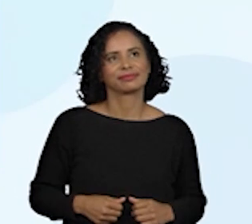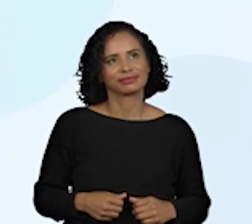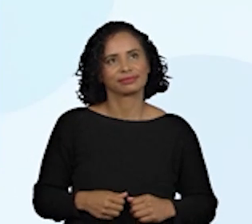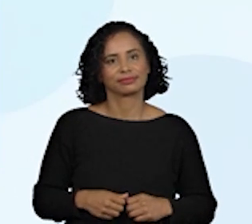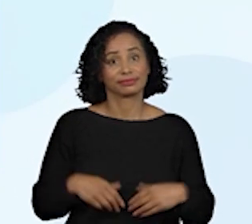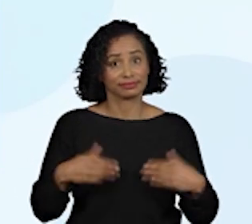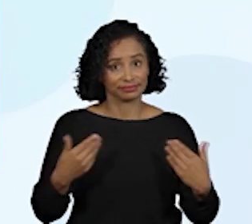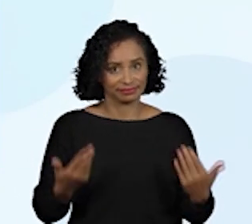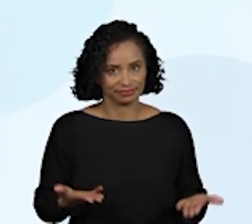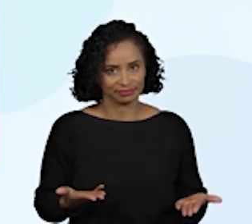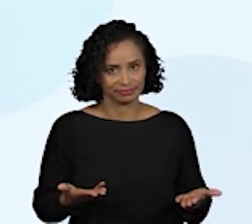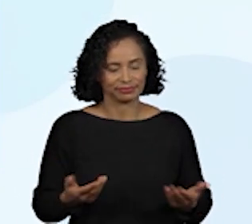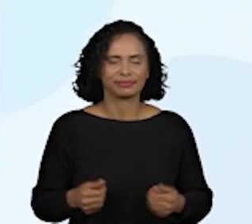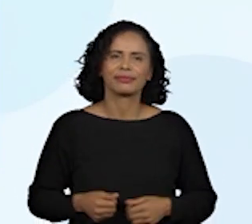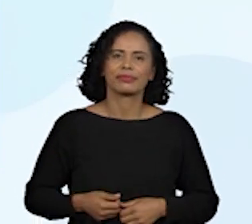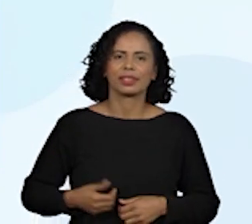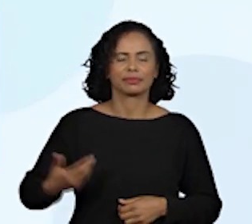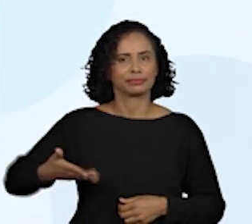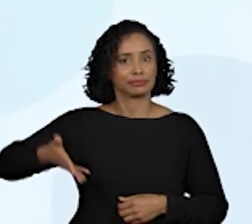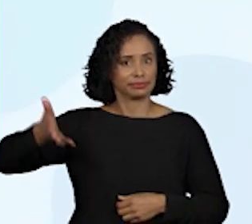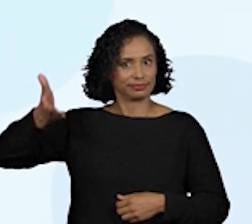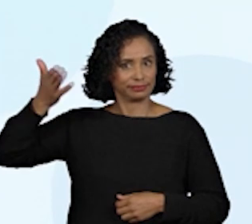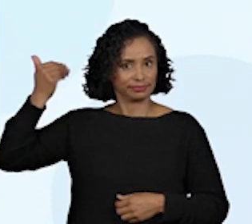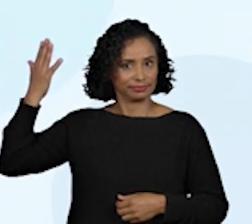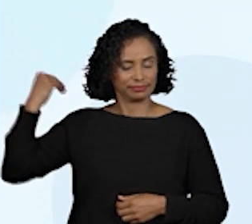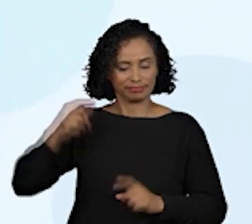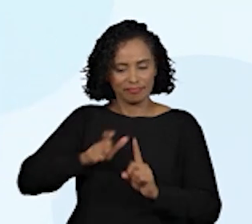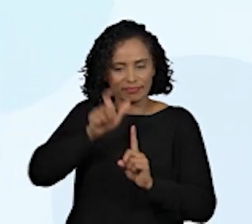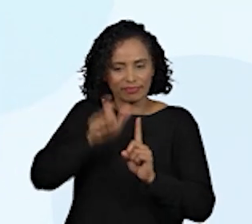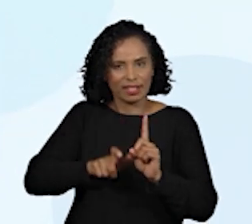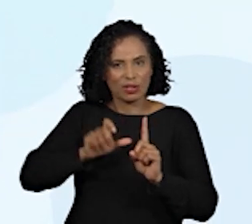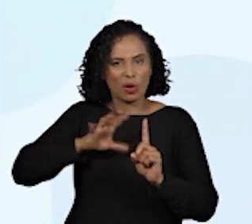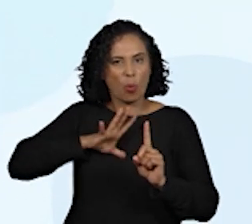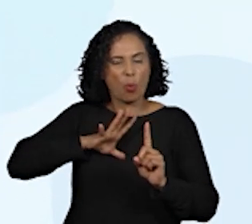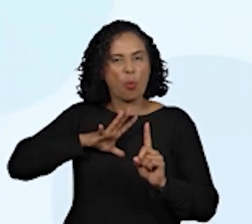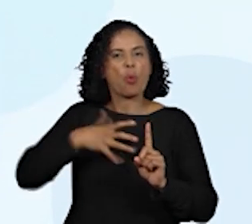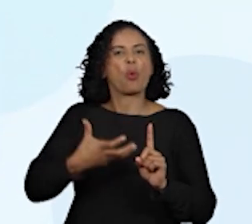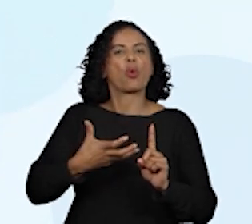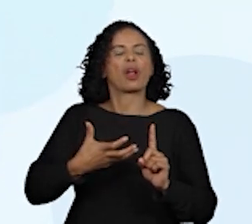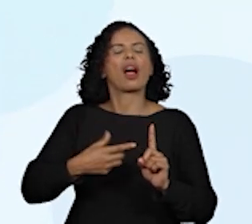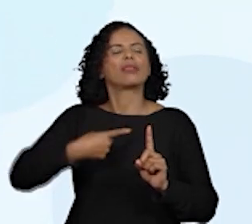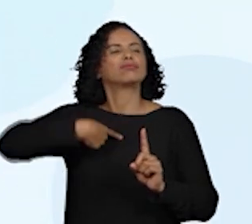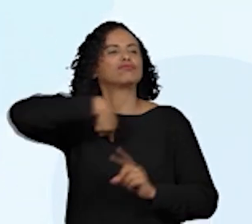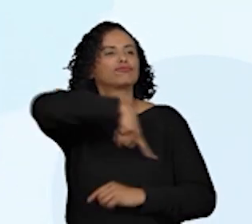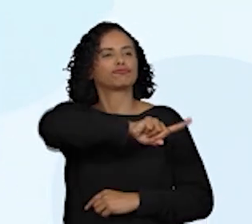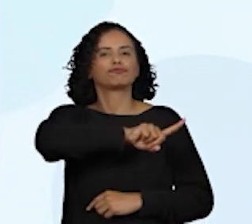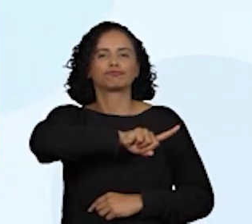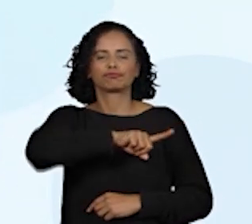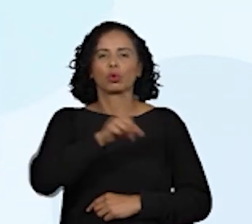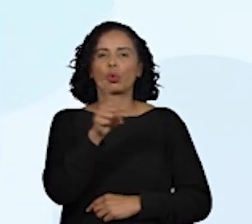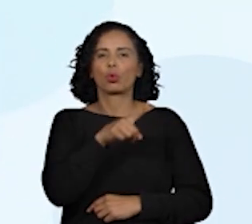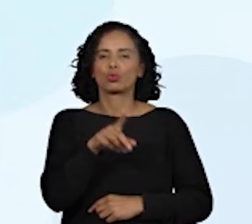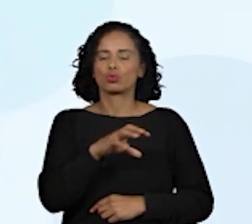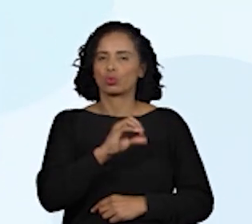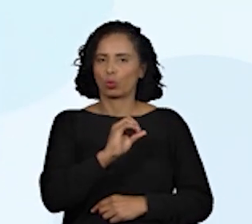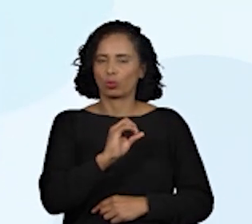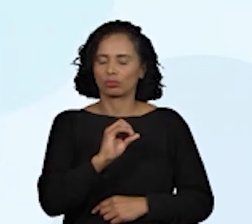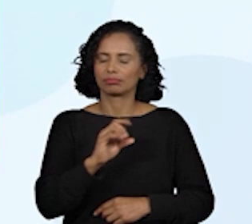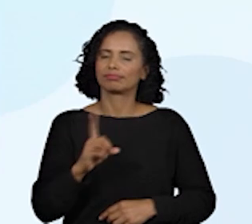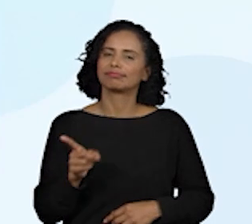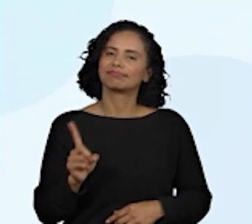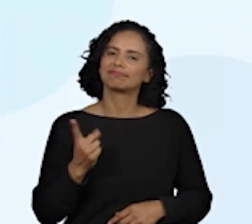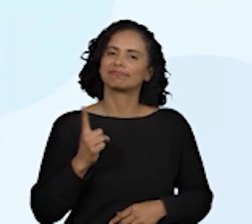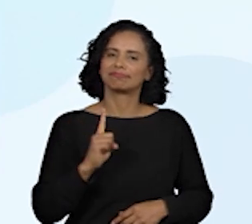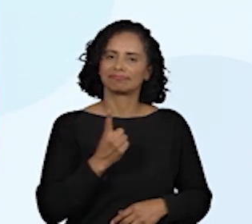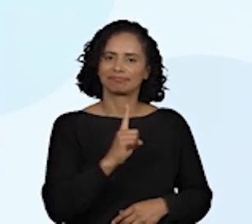Um dia, se encheu de coragem e voltou ao zoológico. Para sua surpresa, todos